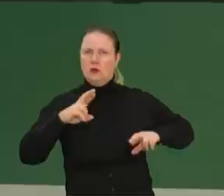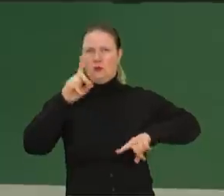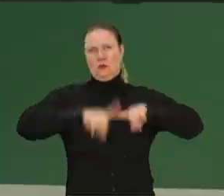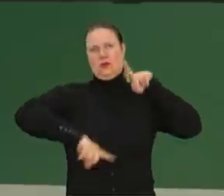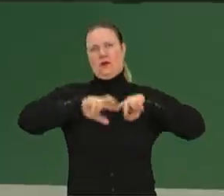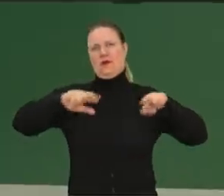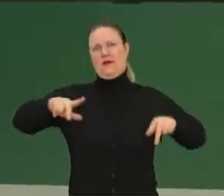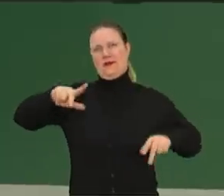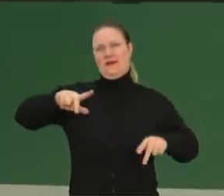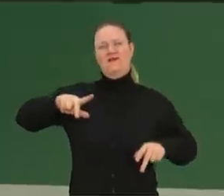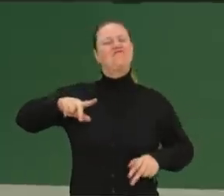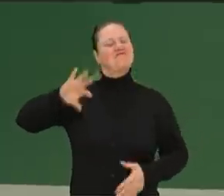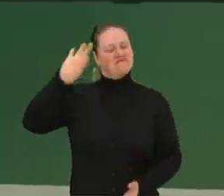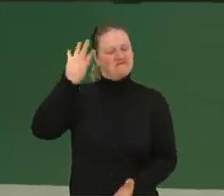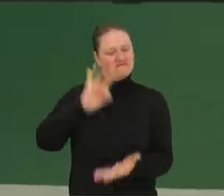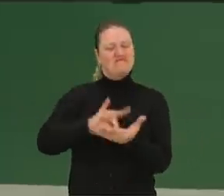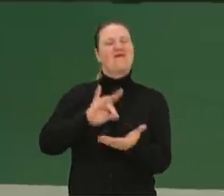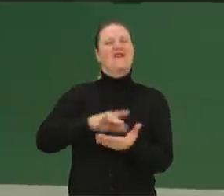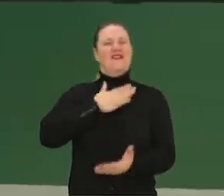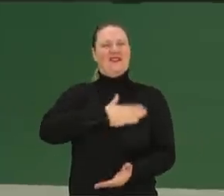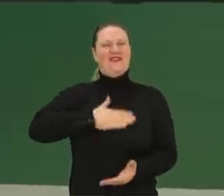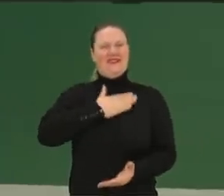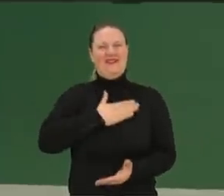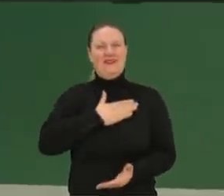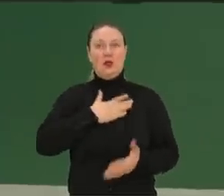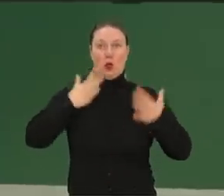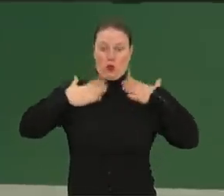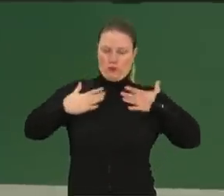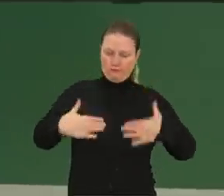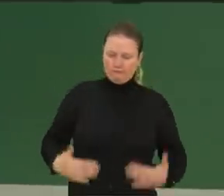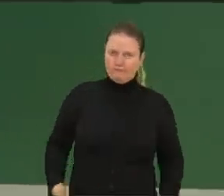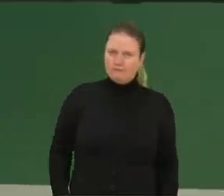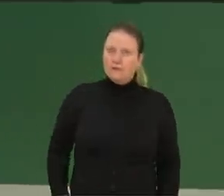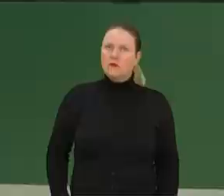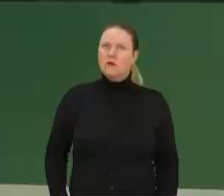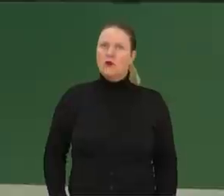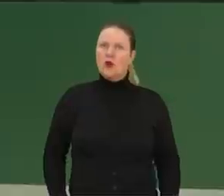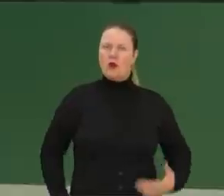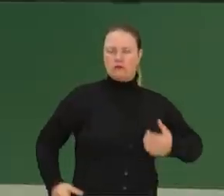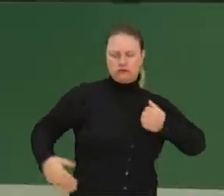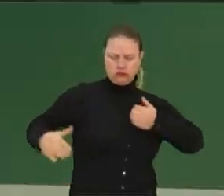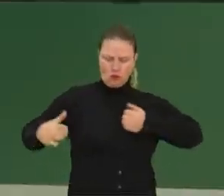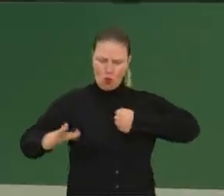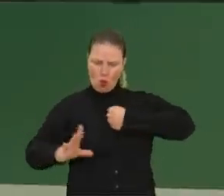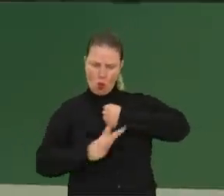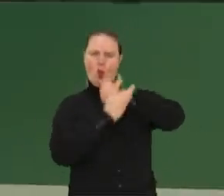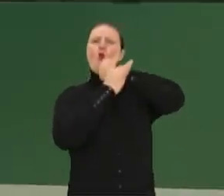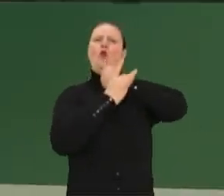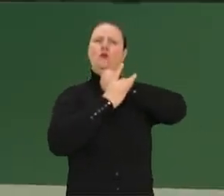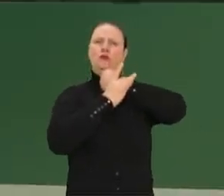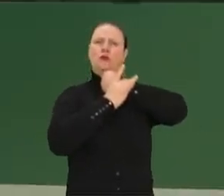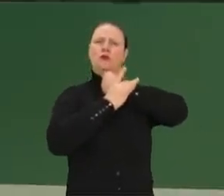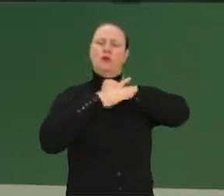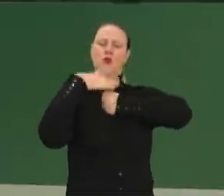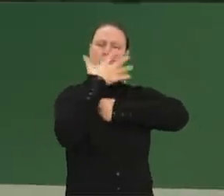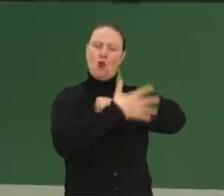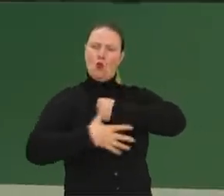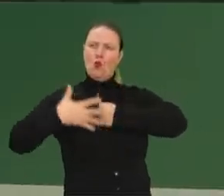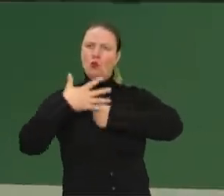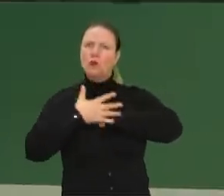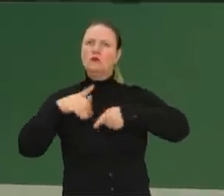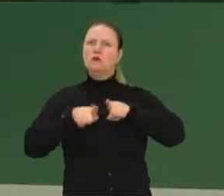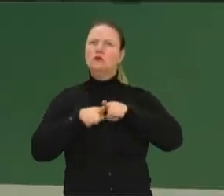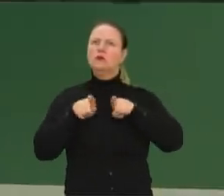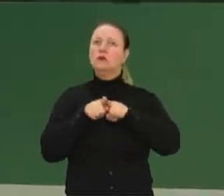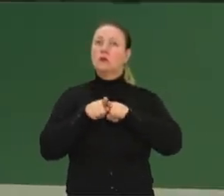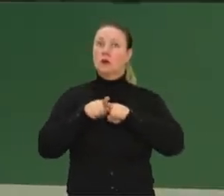você vai gostar. Então, o nosso corpo, ele tem essa habilidade incrível, né, de combater agentes infecciosos, mas para que isso